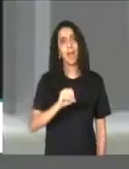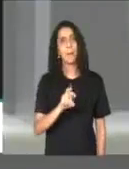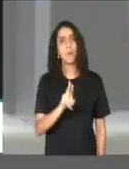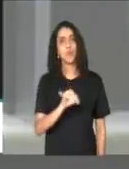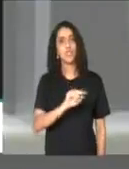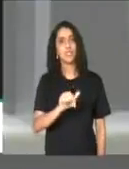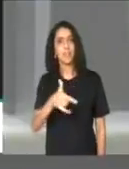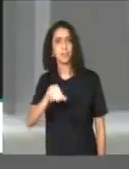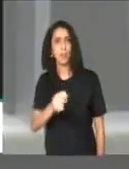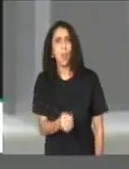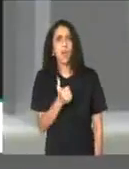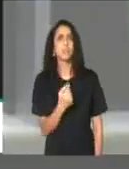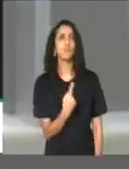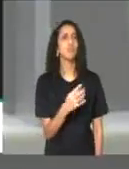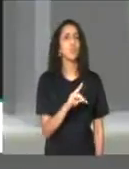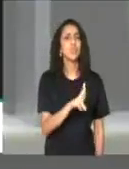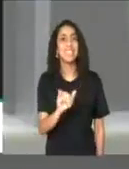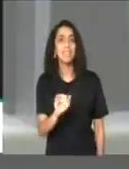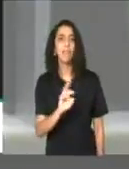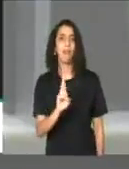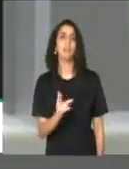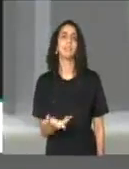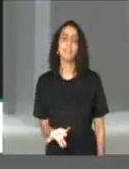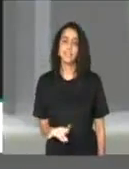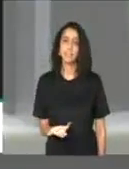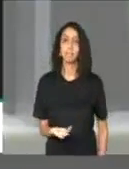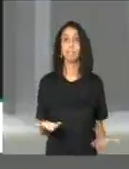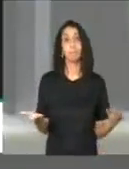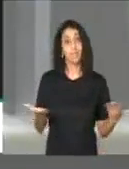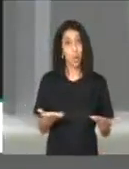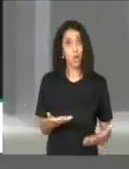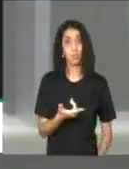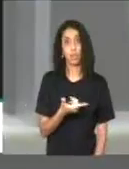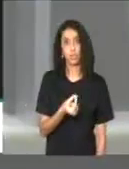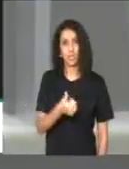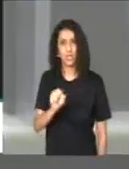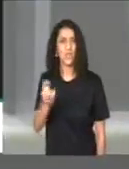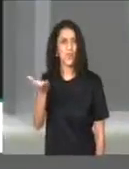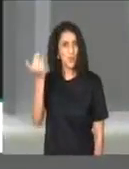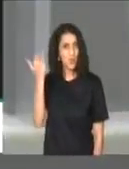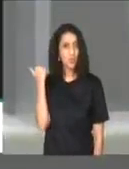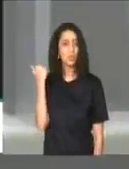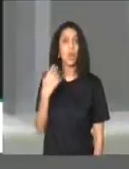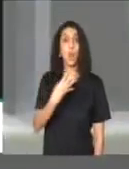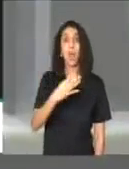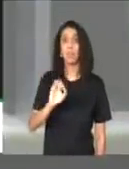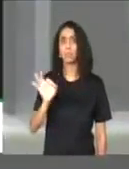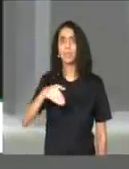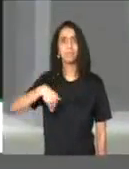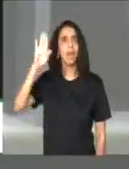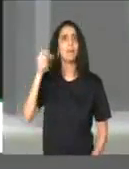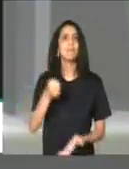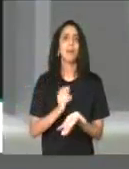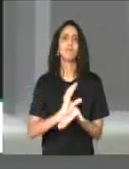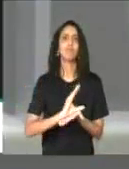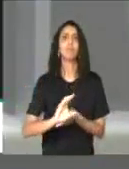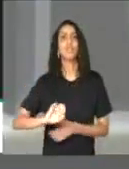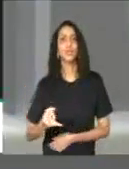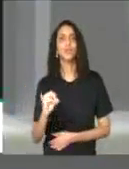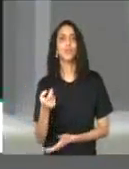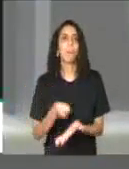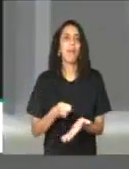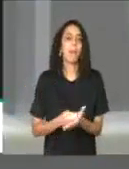quase R$ 1 trilhão. Agora, em 2018, já mais de 40%. Ao mesmo tempo